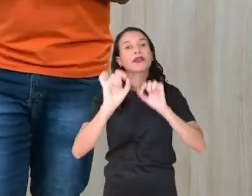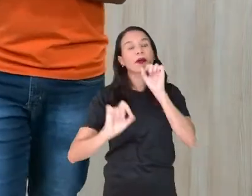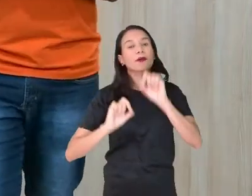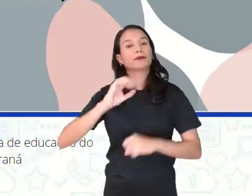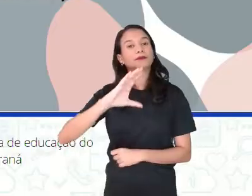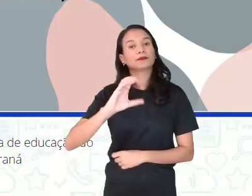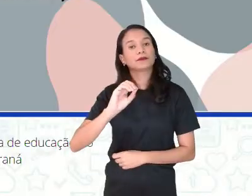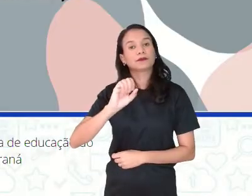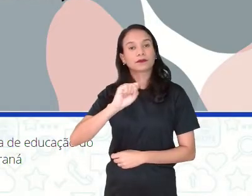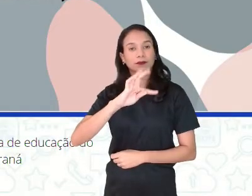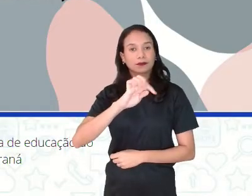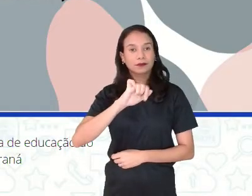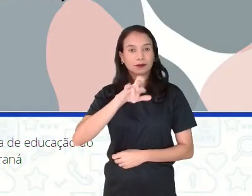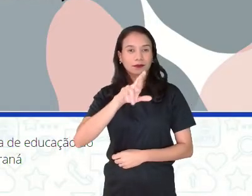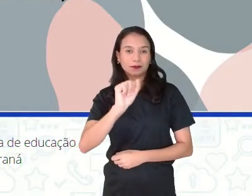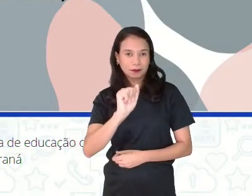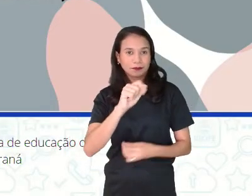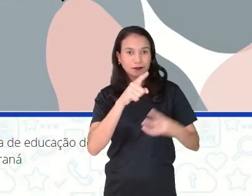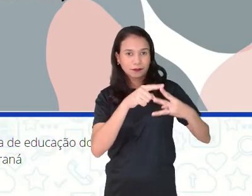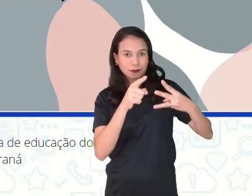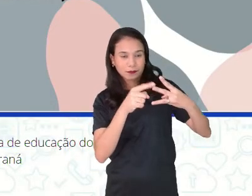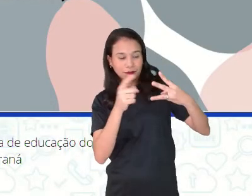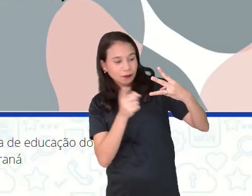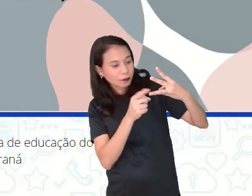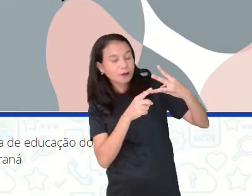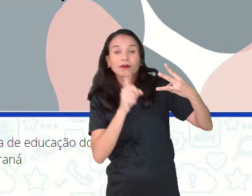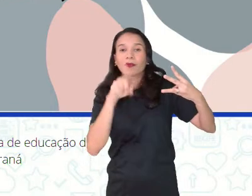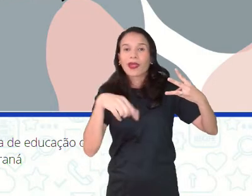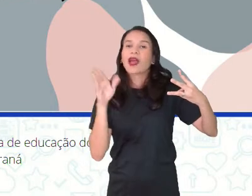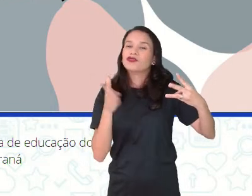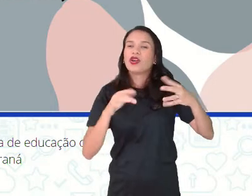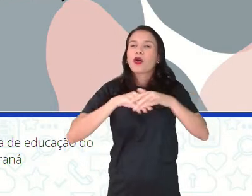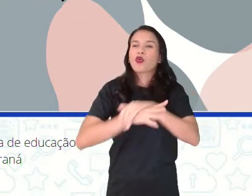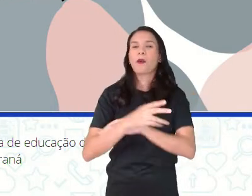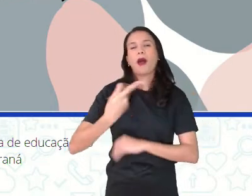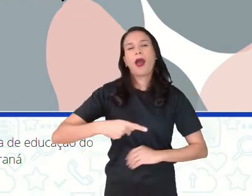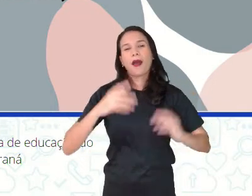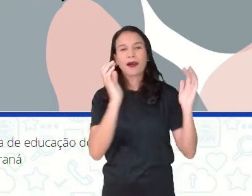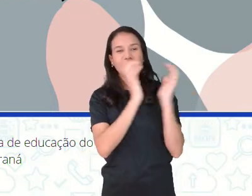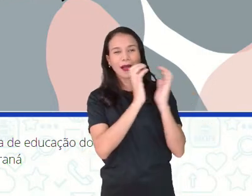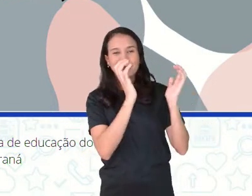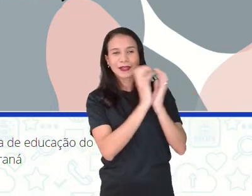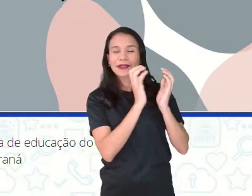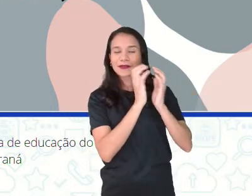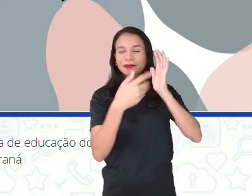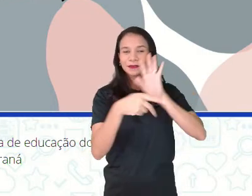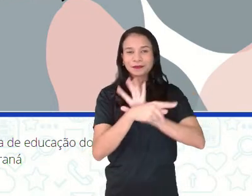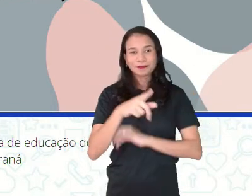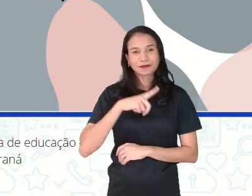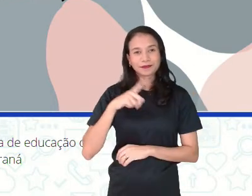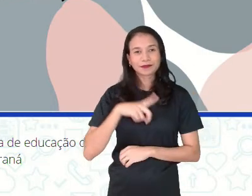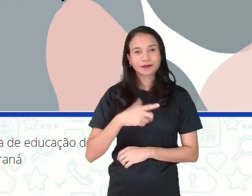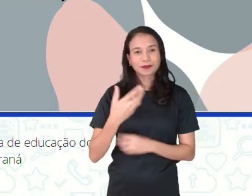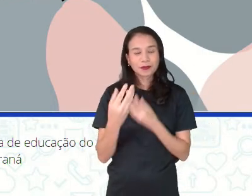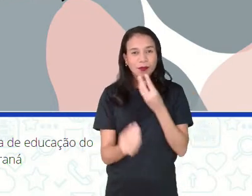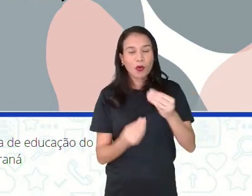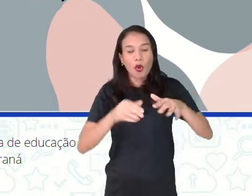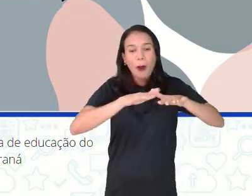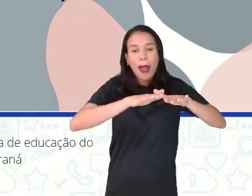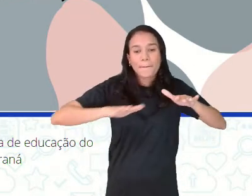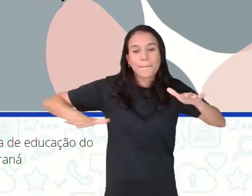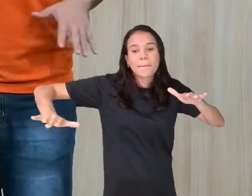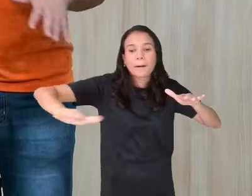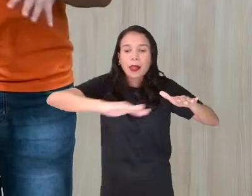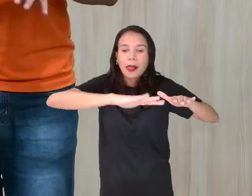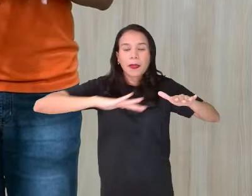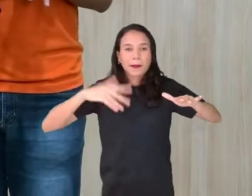planície costeira, né, que são planícies que a gente está acostumado aqui em Recife, né? A parte mais plana da